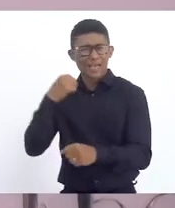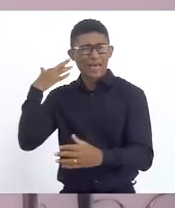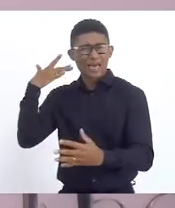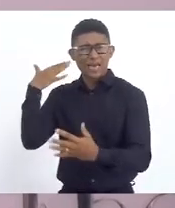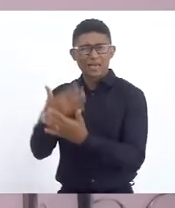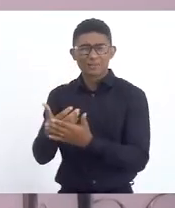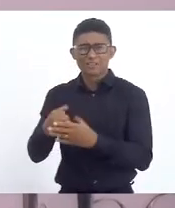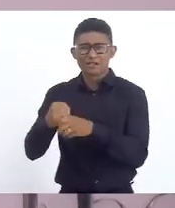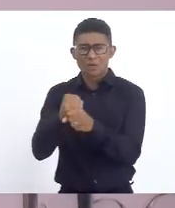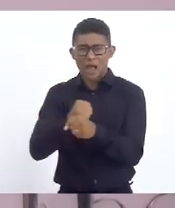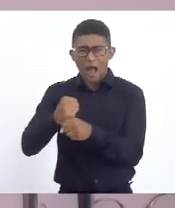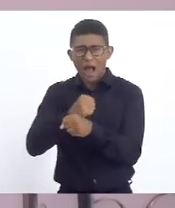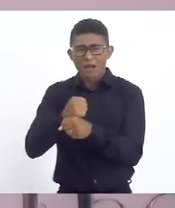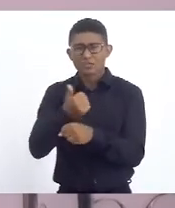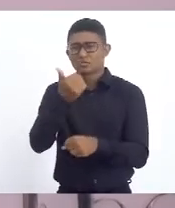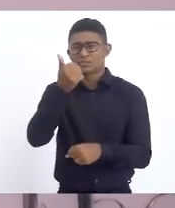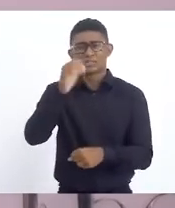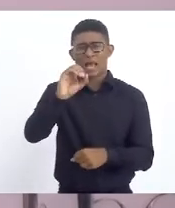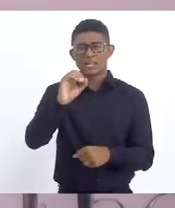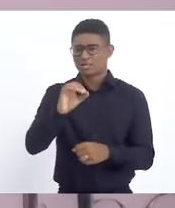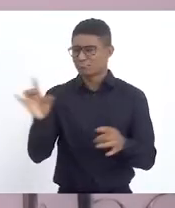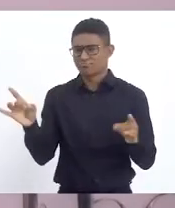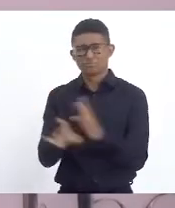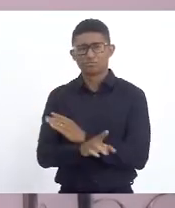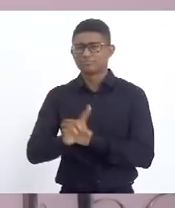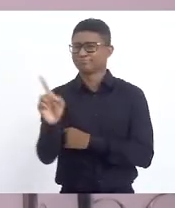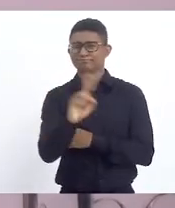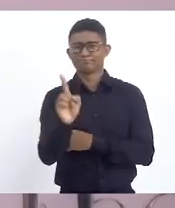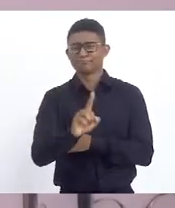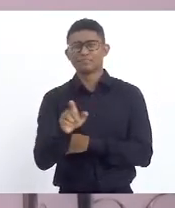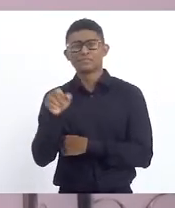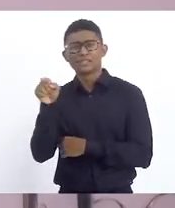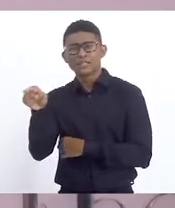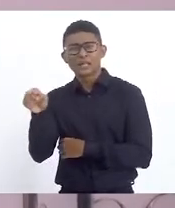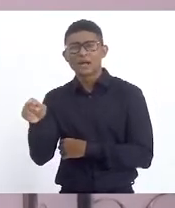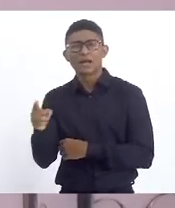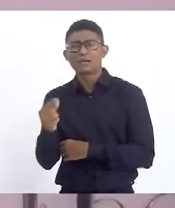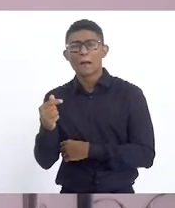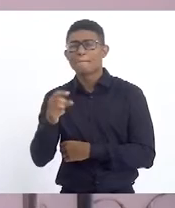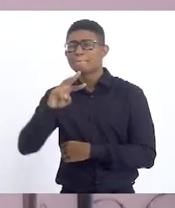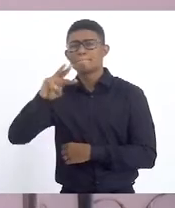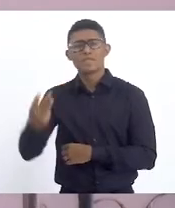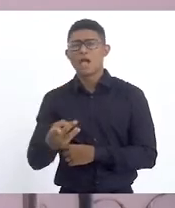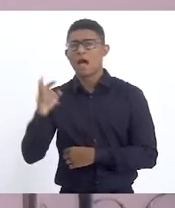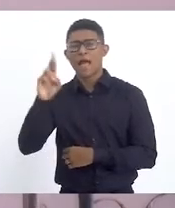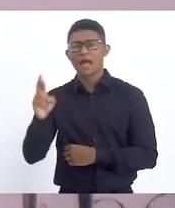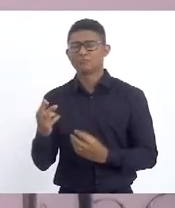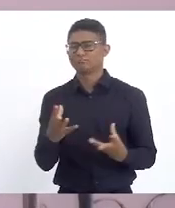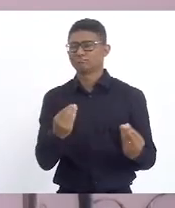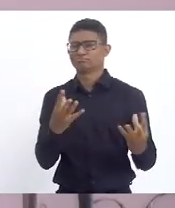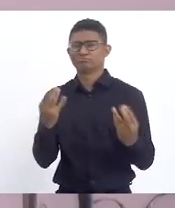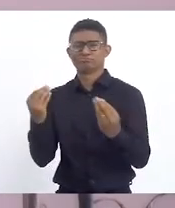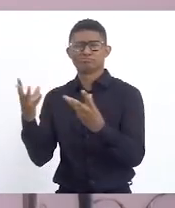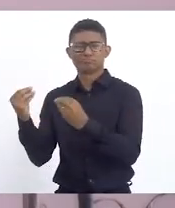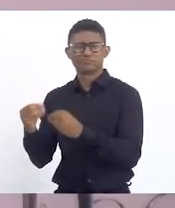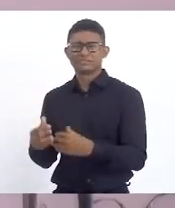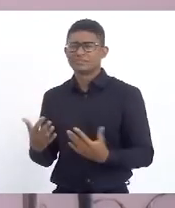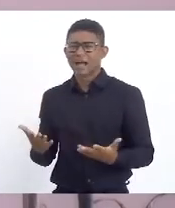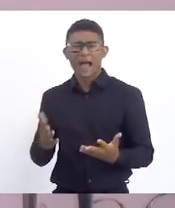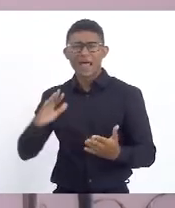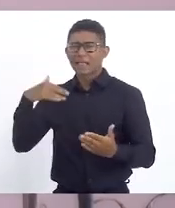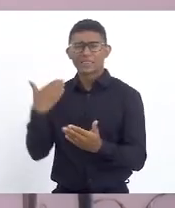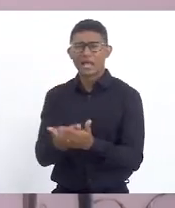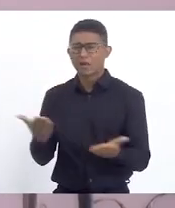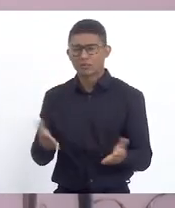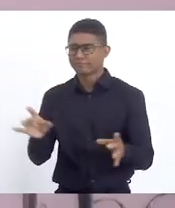de R$200 milhões, que o Ministério Público conhece de cor e salteado. Acho que ele, o